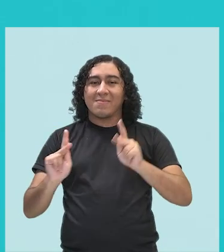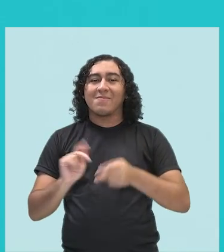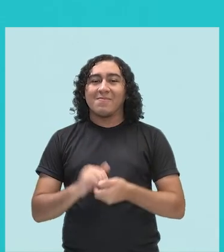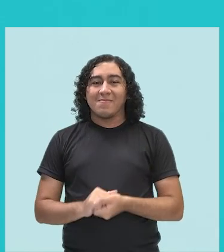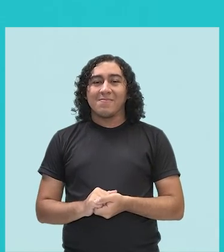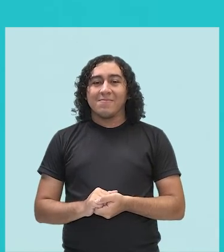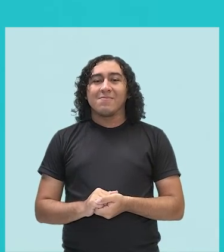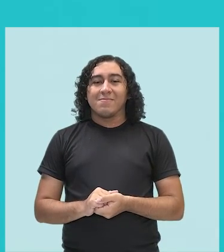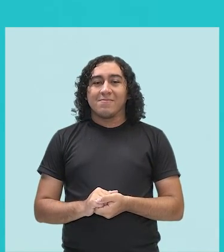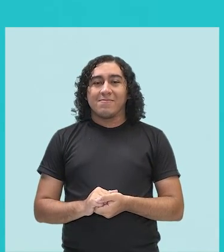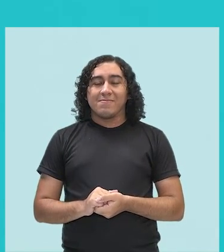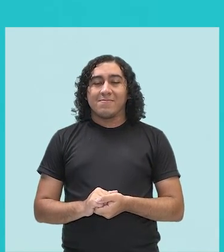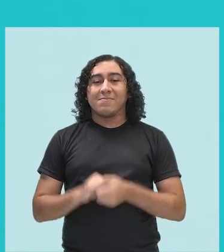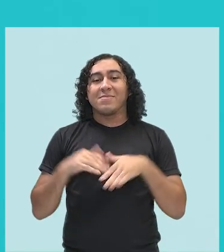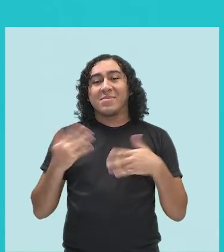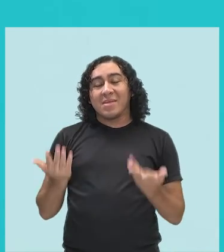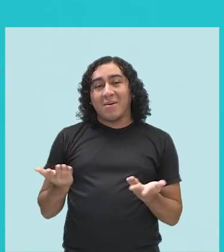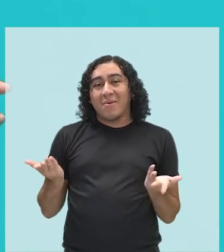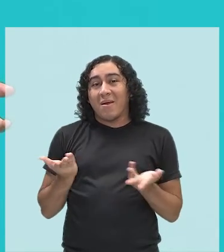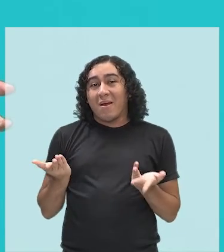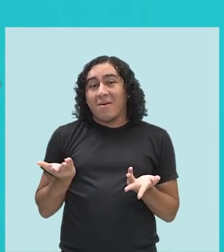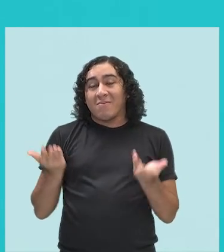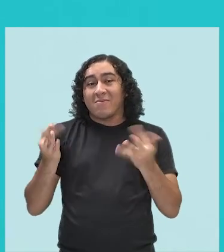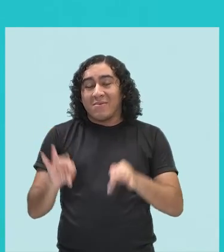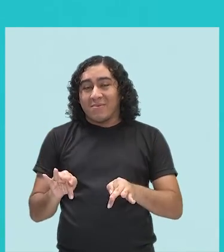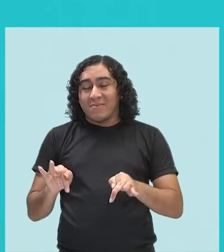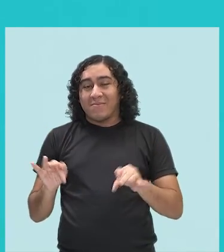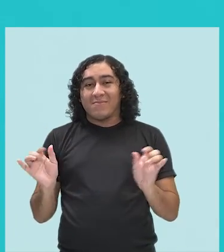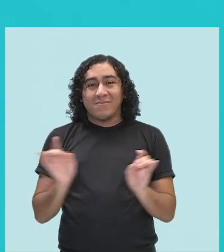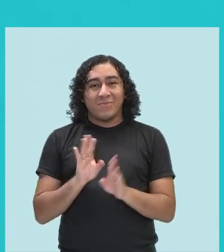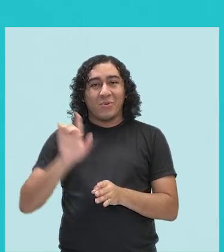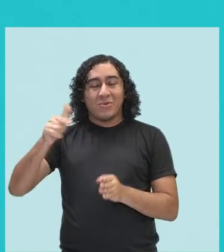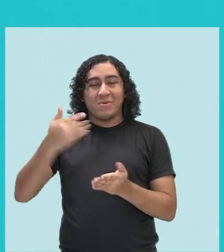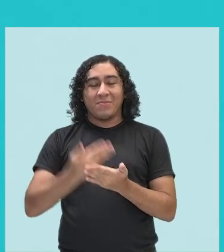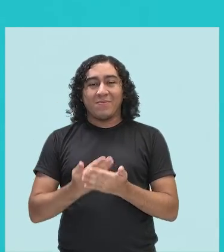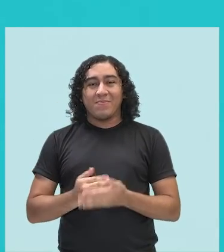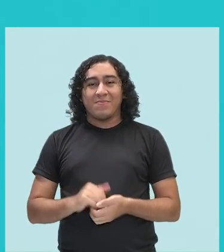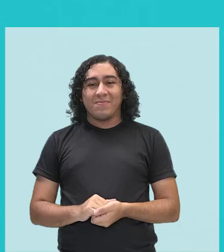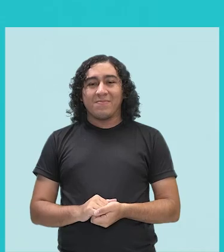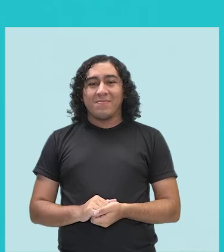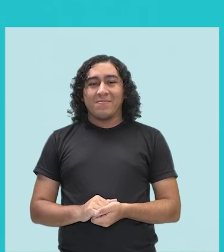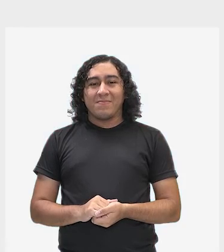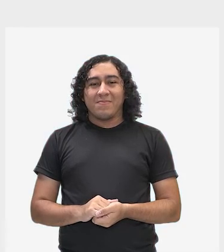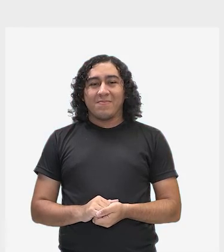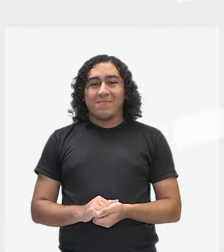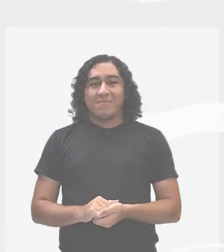significados. Tá bom, gente? Então, por hoje era só e a gente se vê na próxima aula.